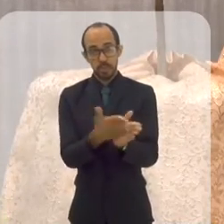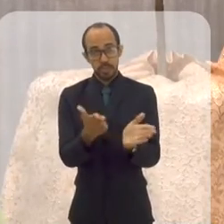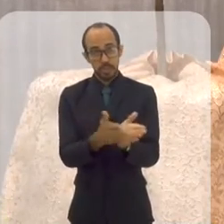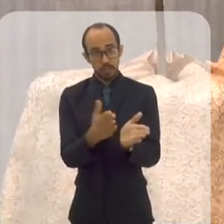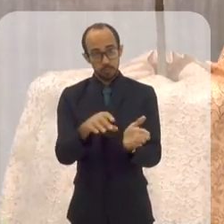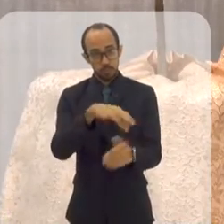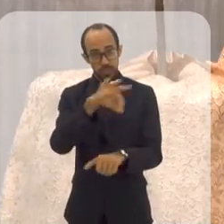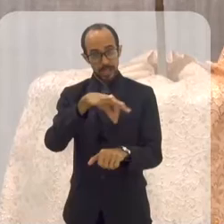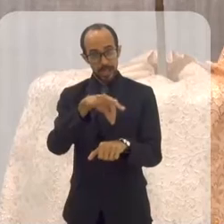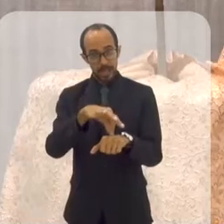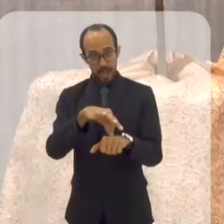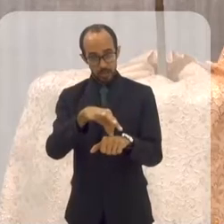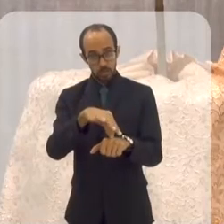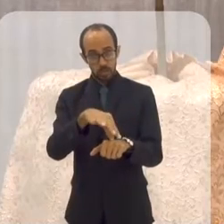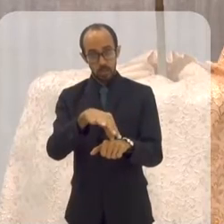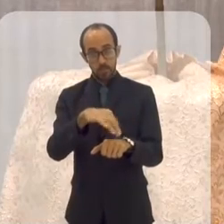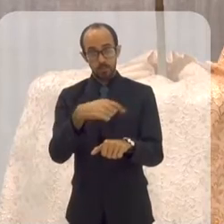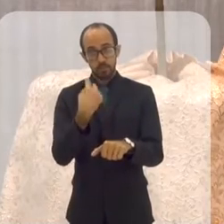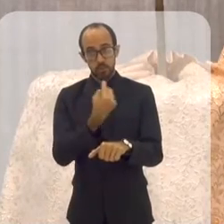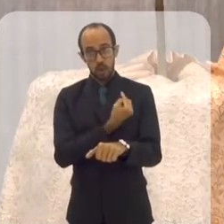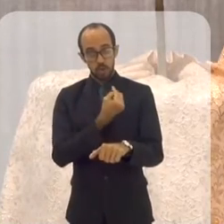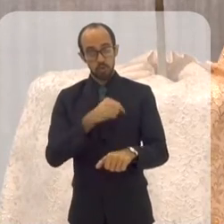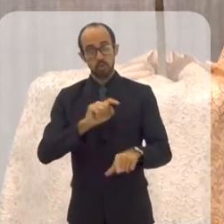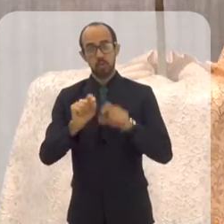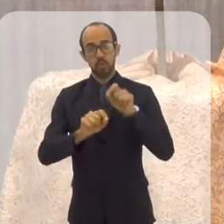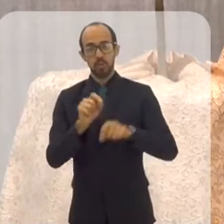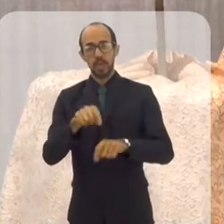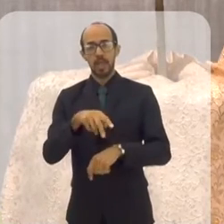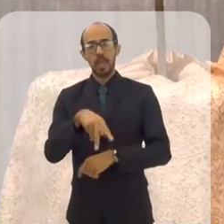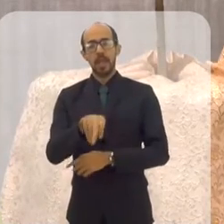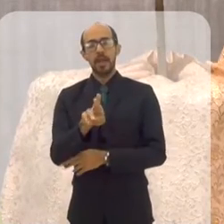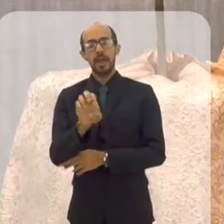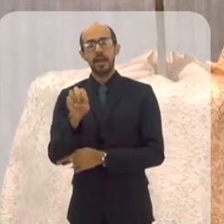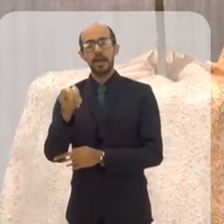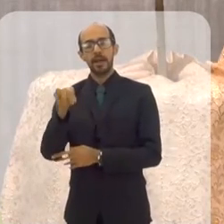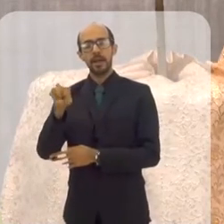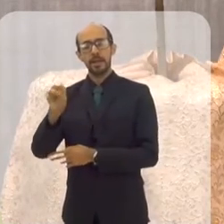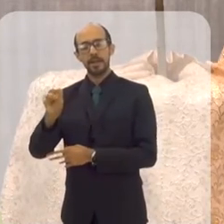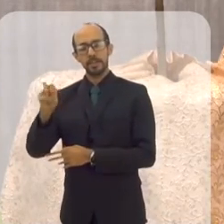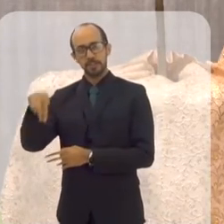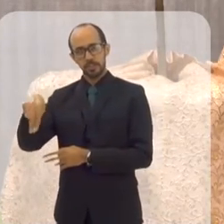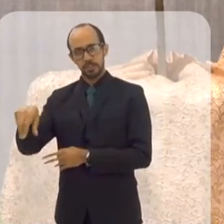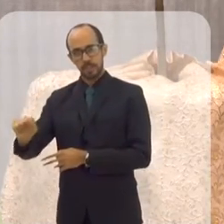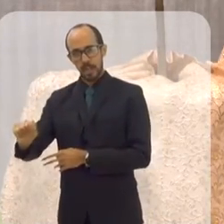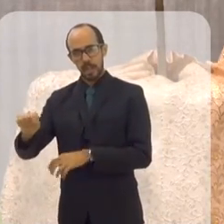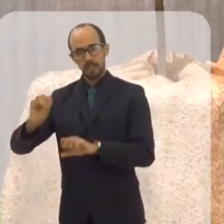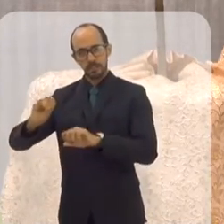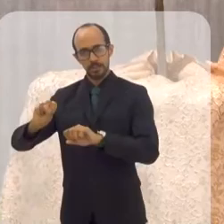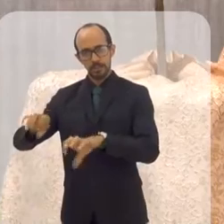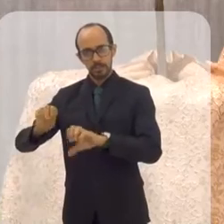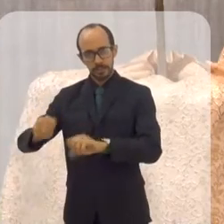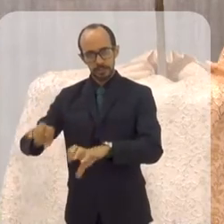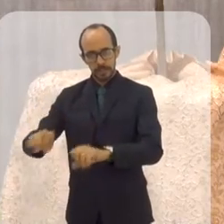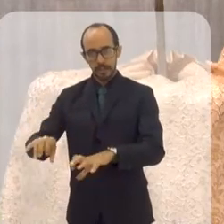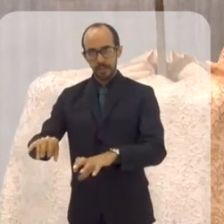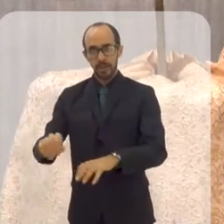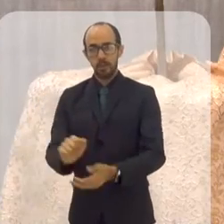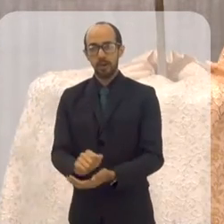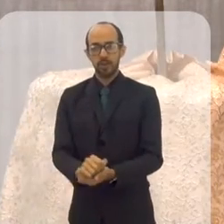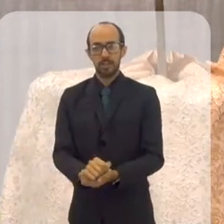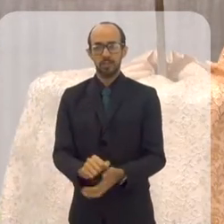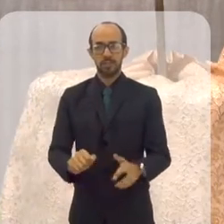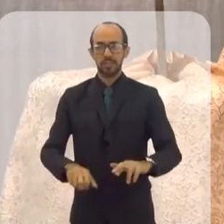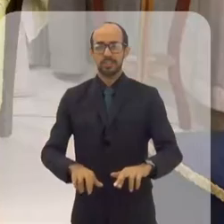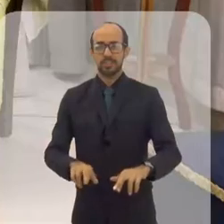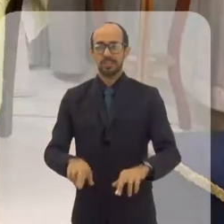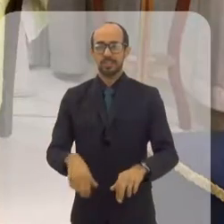livro sagrado eu te presenteei com o mangá Walita Cristina vai dando as instruções todas de todas essas etapas de